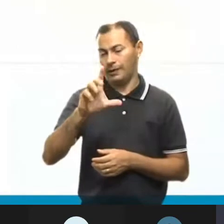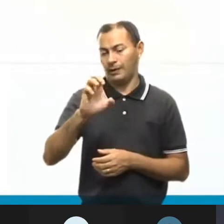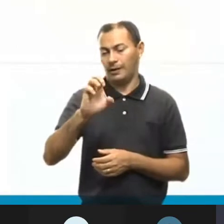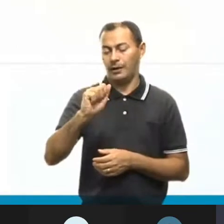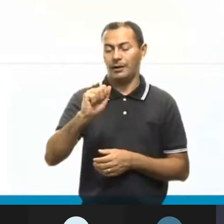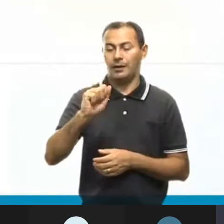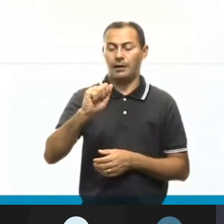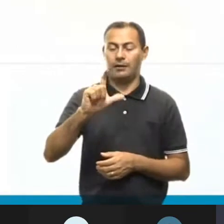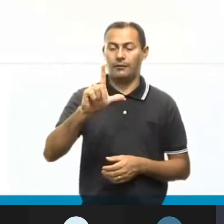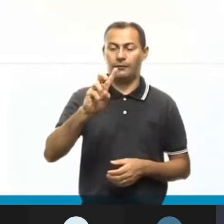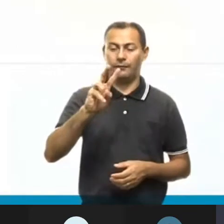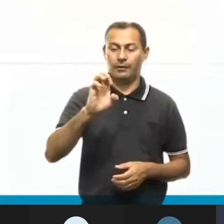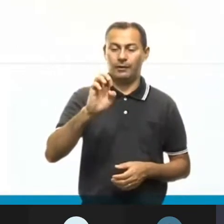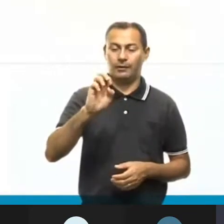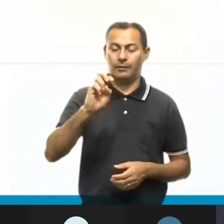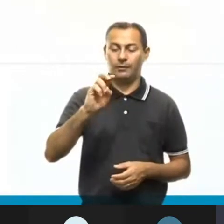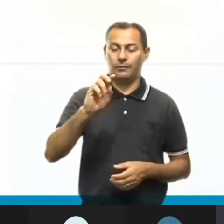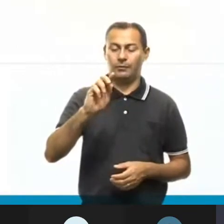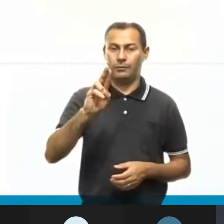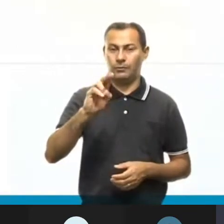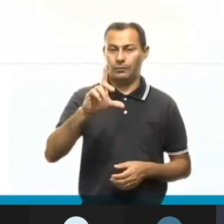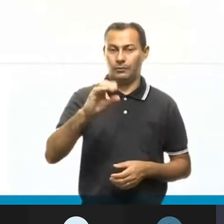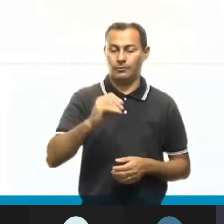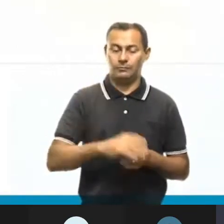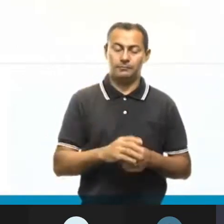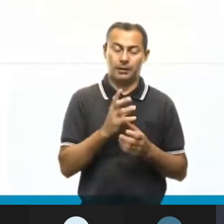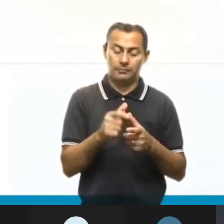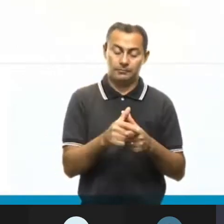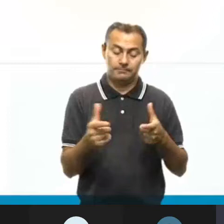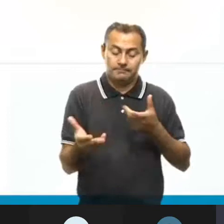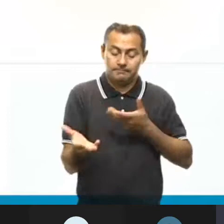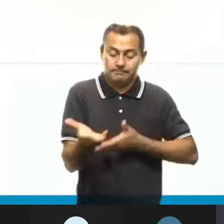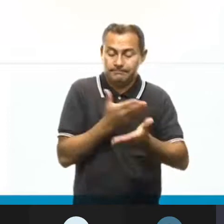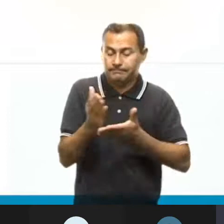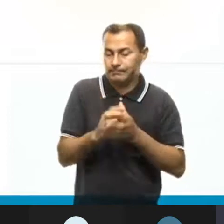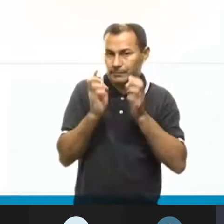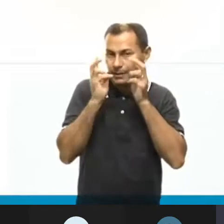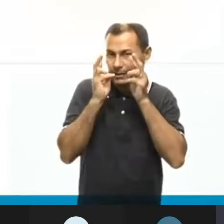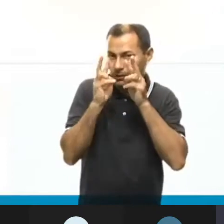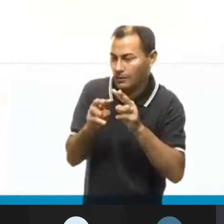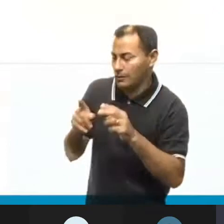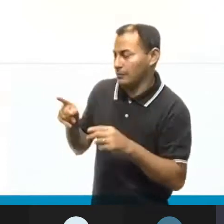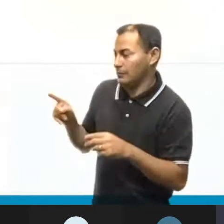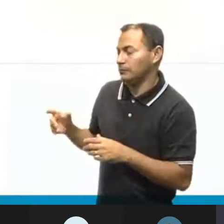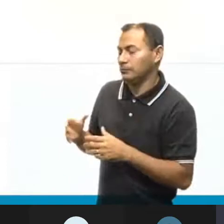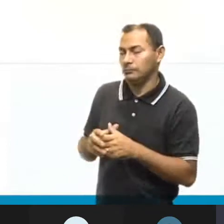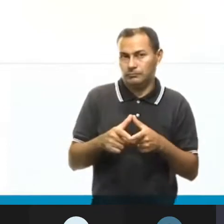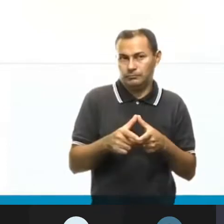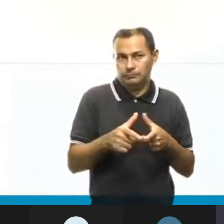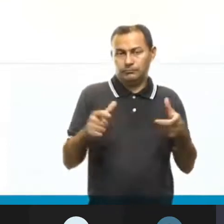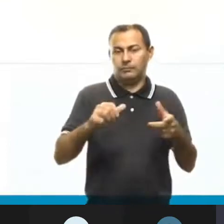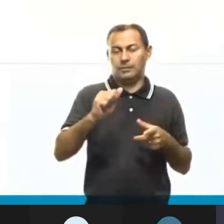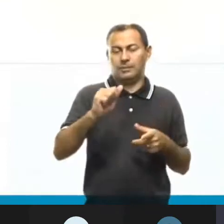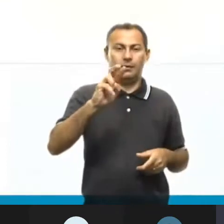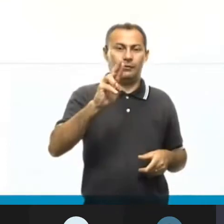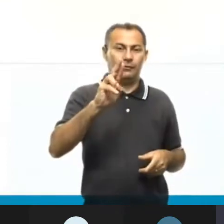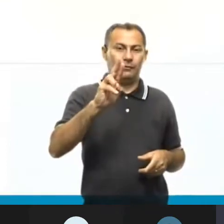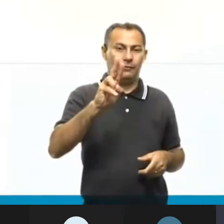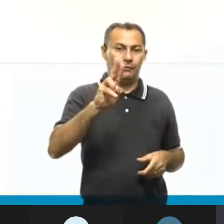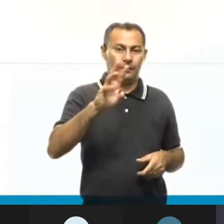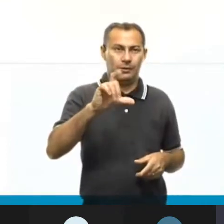local onde nós vamos ter, de fato, a maior parte das trocas gasosas. Então, olhando aqui, né, em maior aumento o alvéolo,